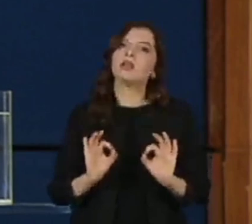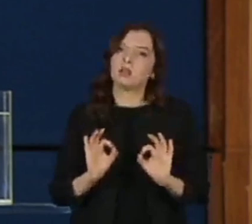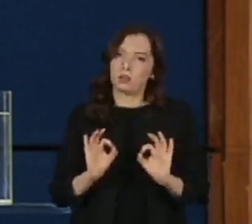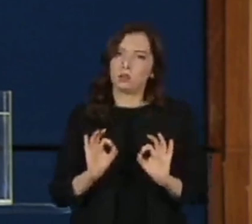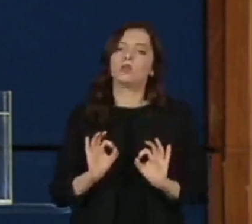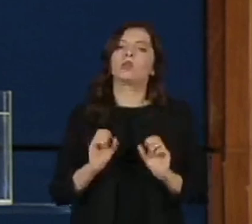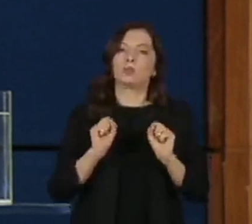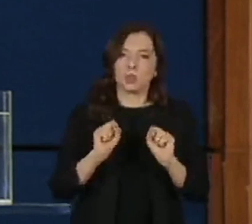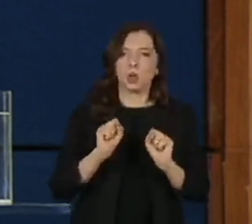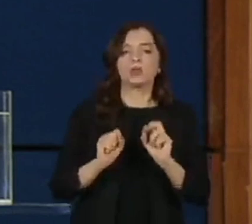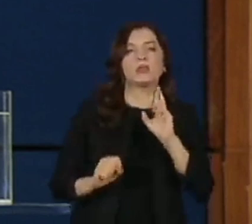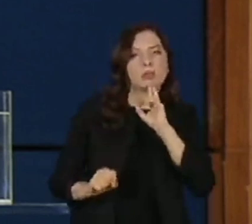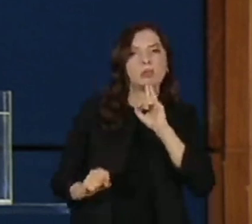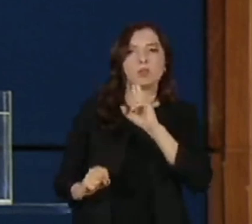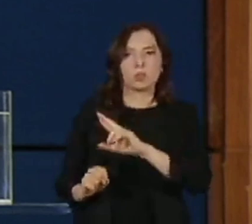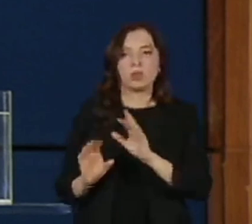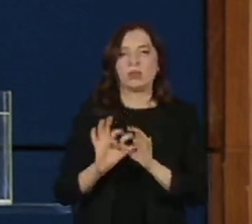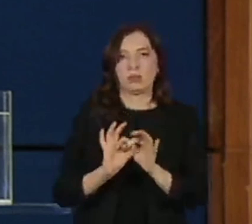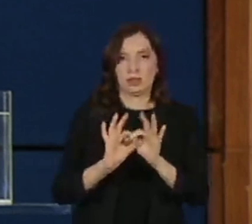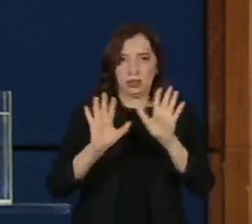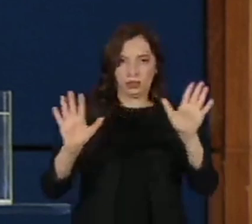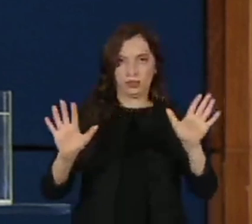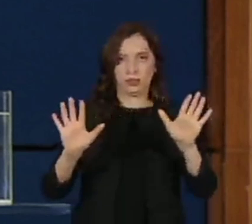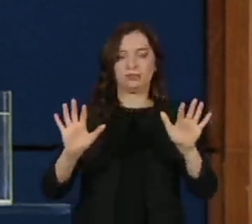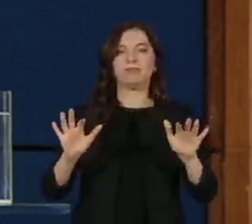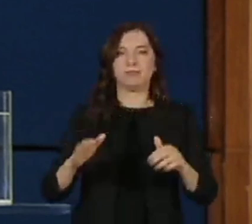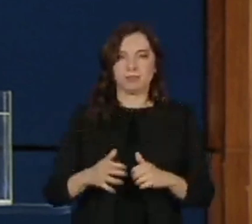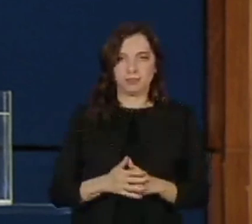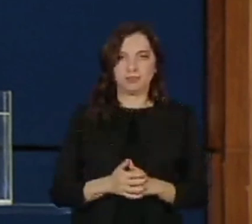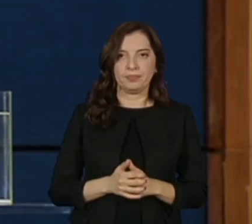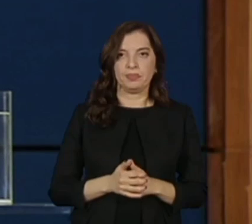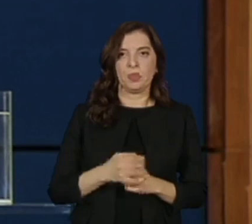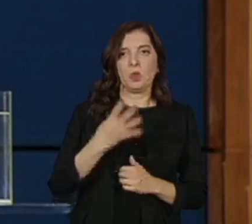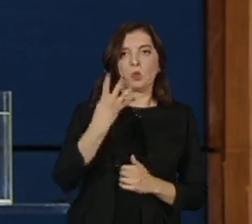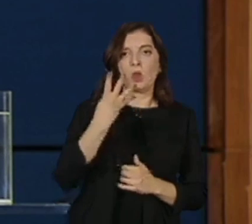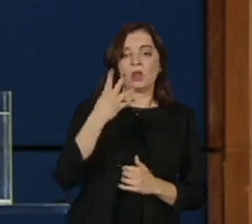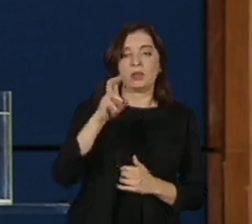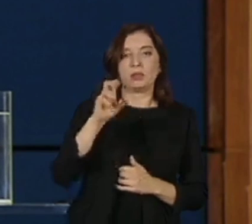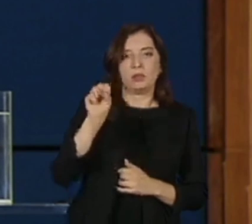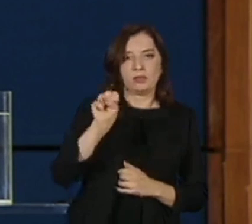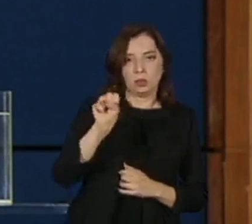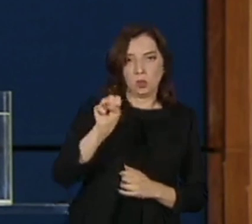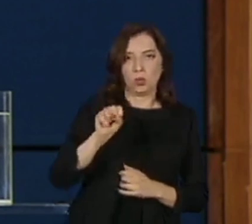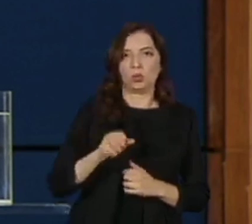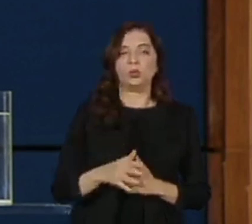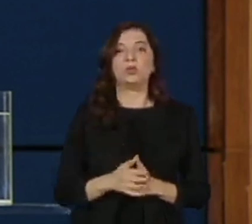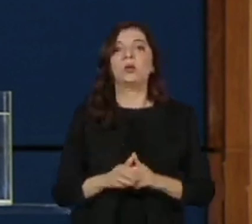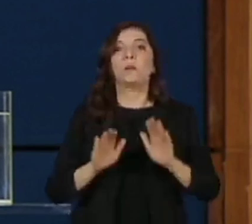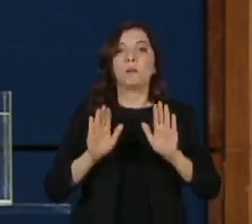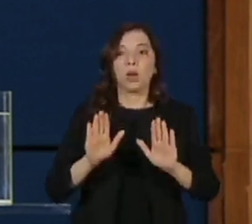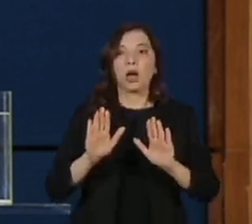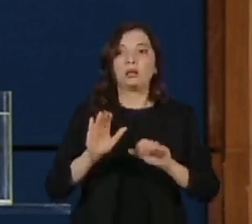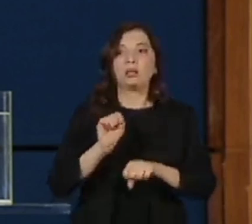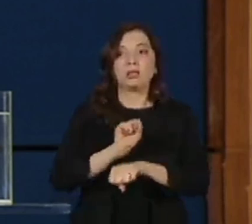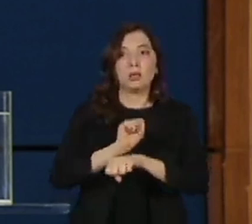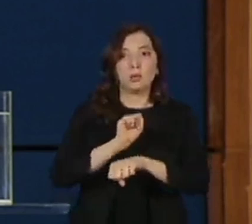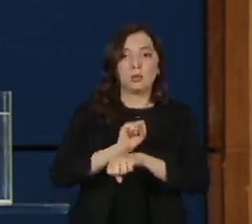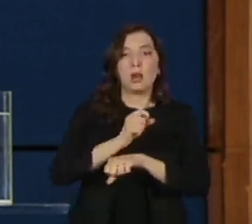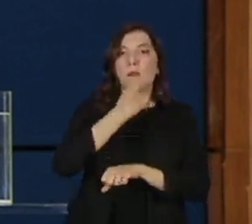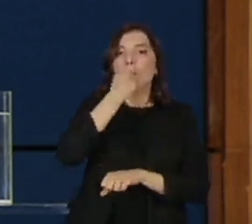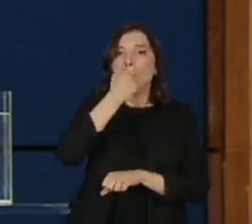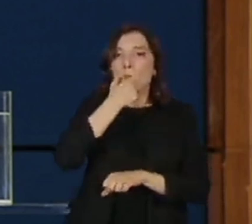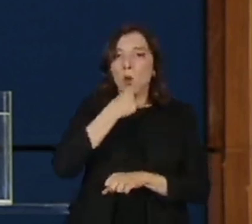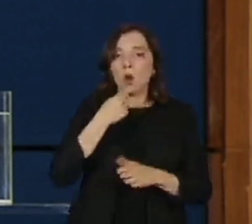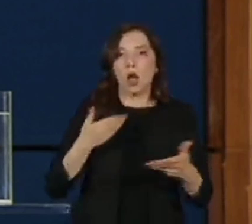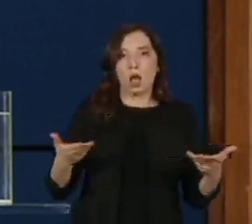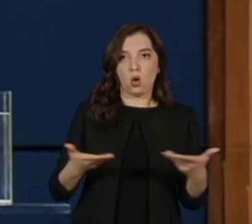deve receber eh esse esses 45 segundos mas candidato bolos Eu vou antes da aos trabalhos aqui